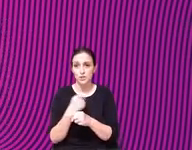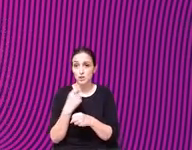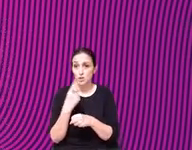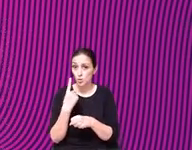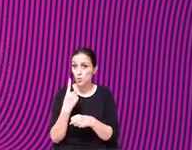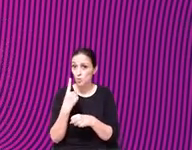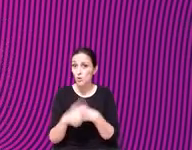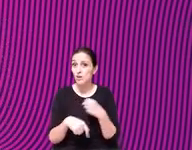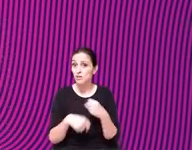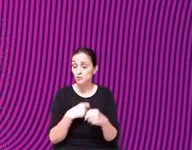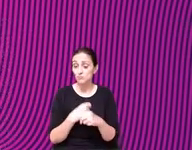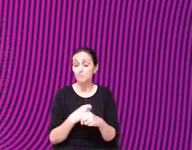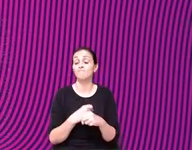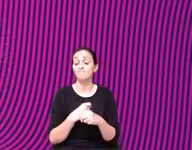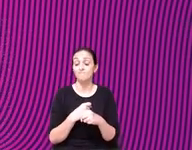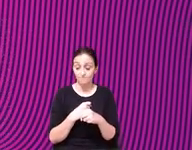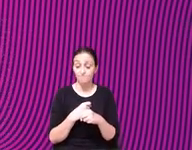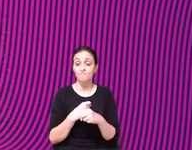dó.